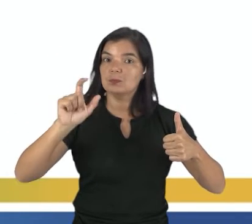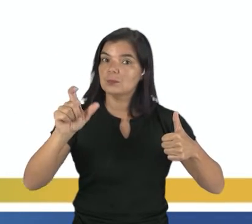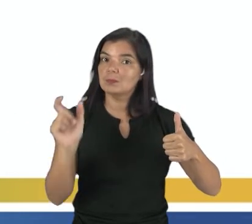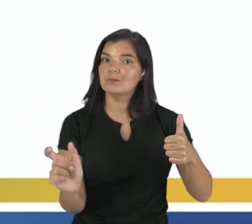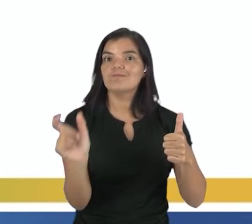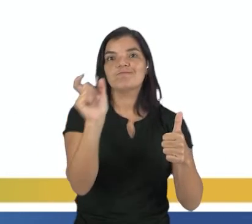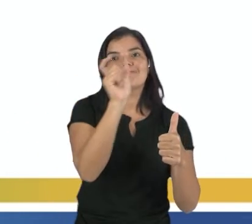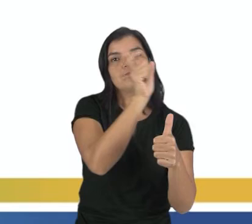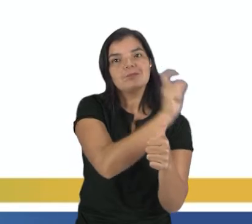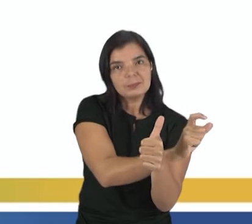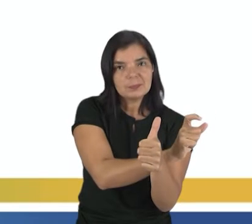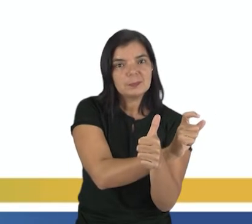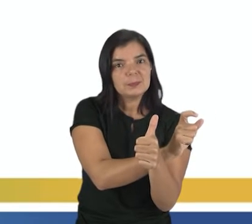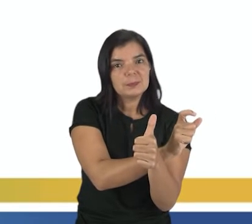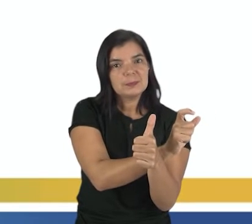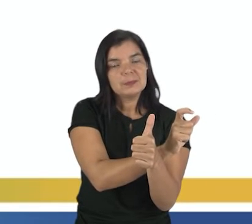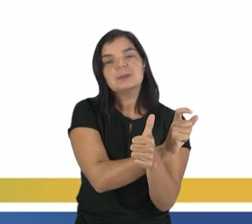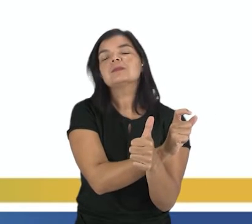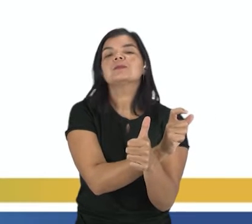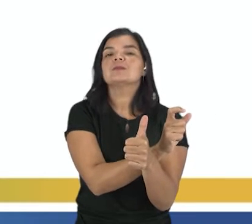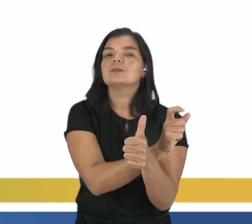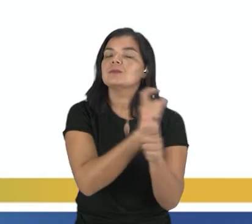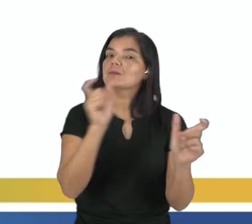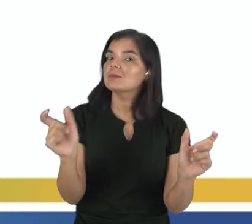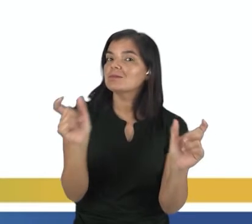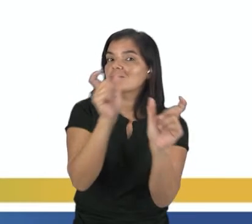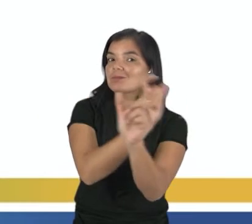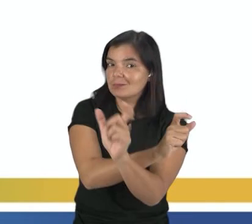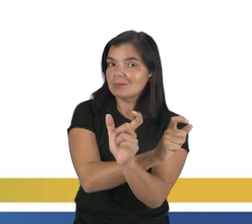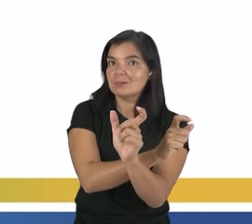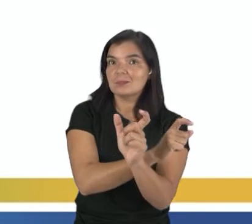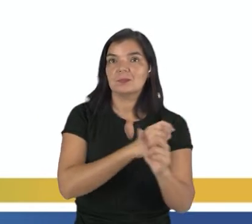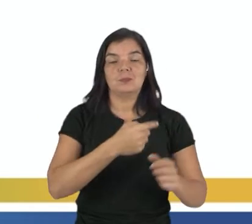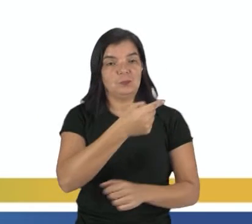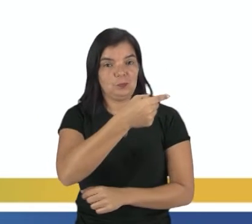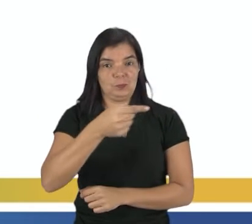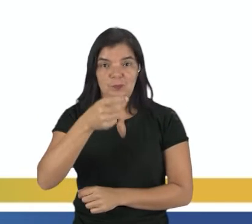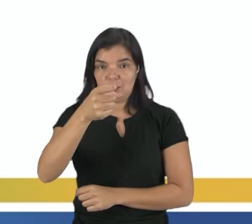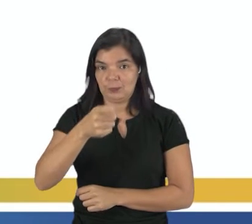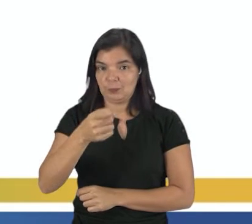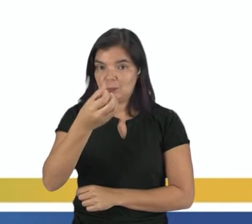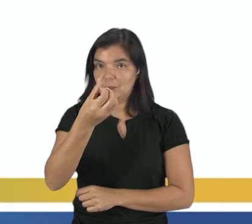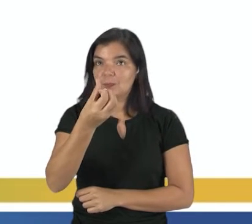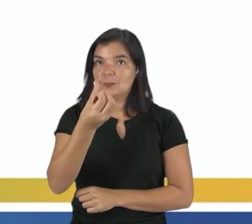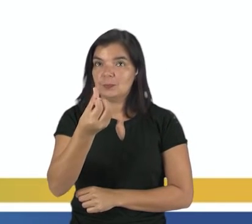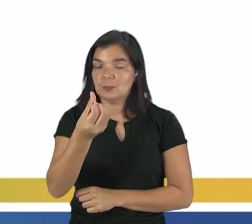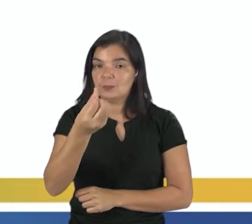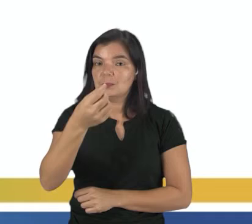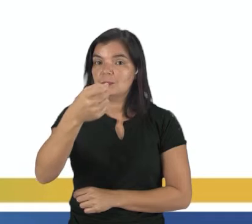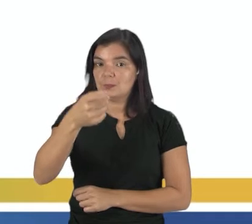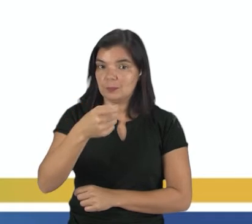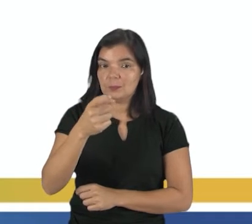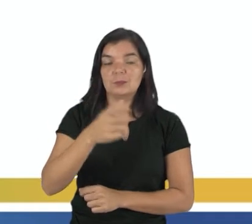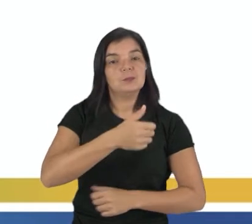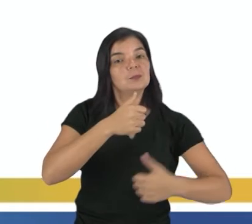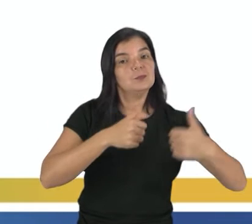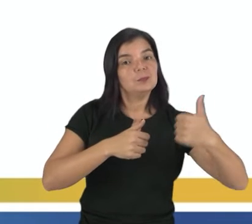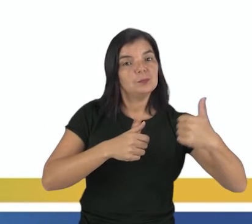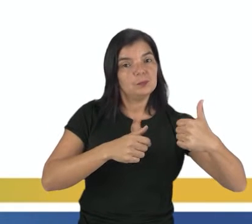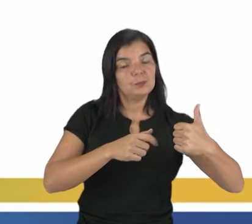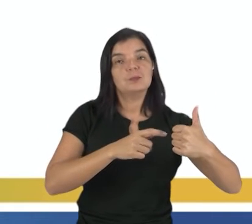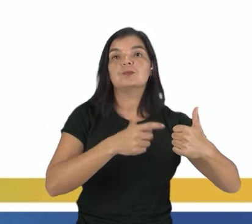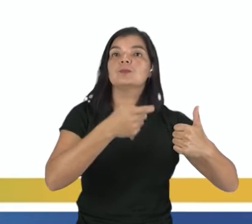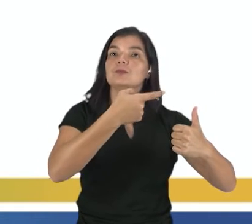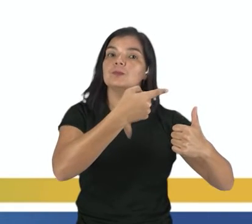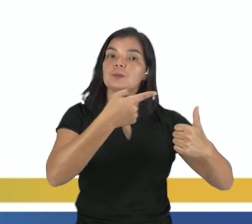lugares é no primeiro membro então nós temos que passar o menos x e o 6 x para o primeiro membro e o